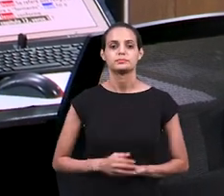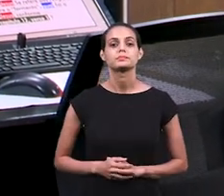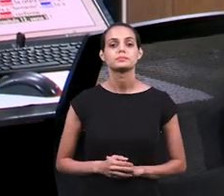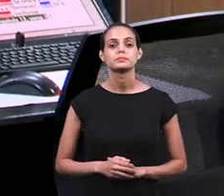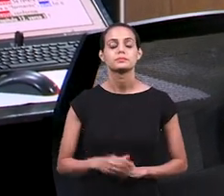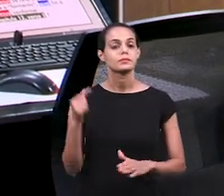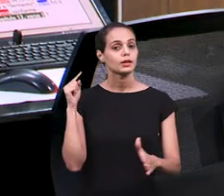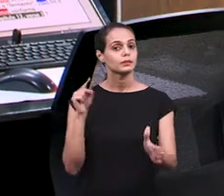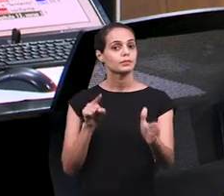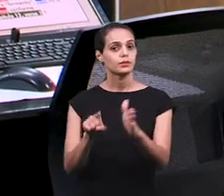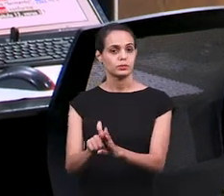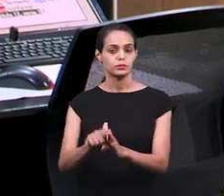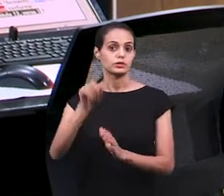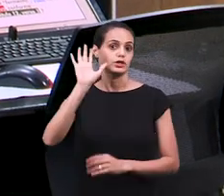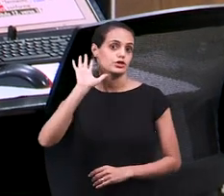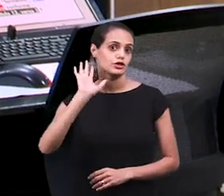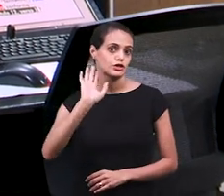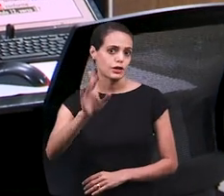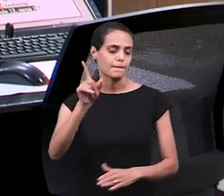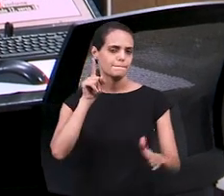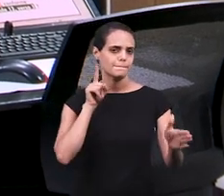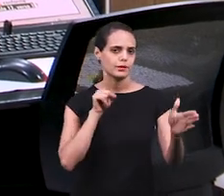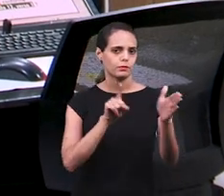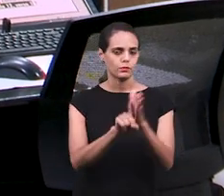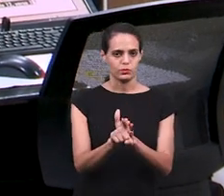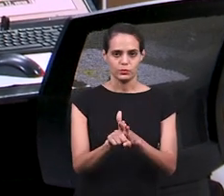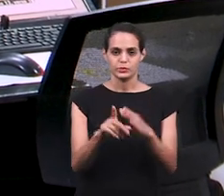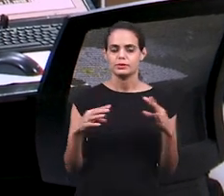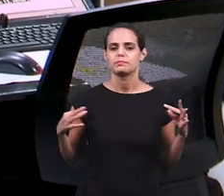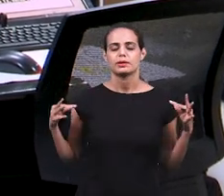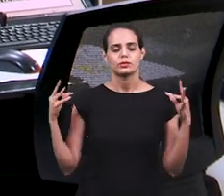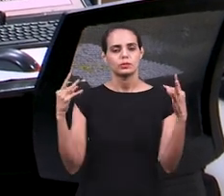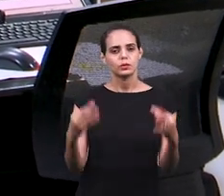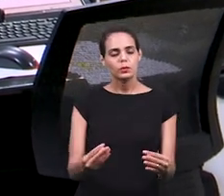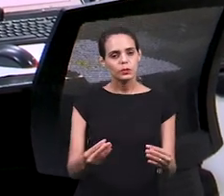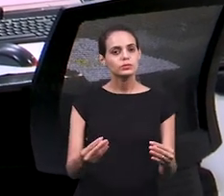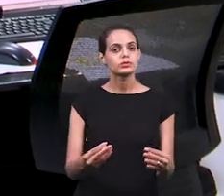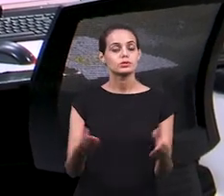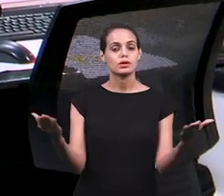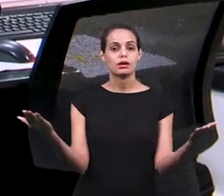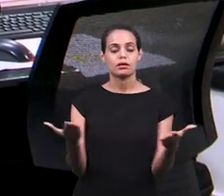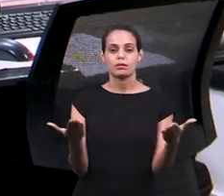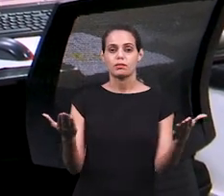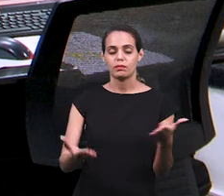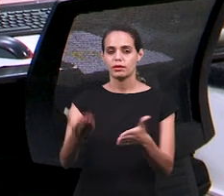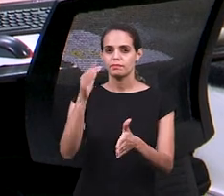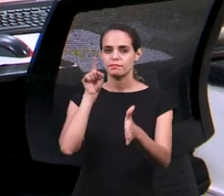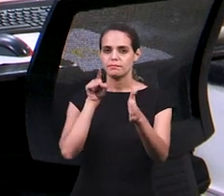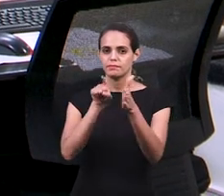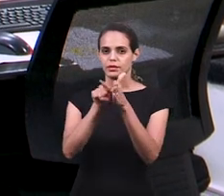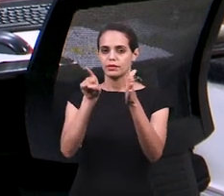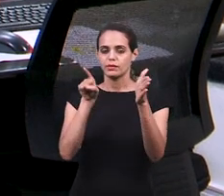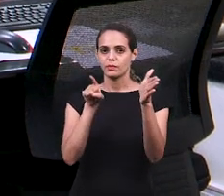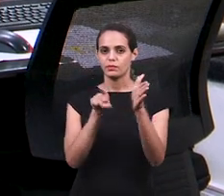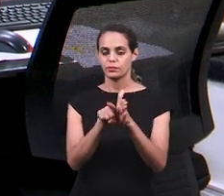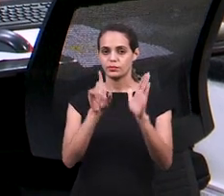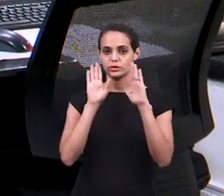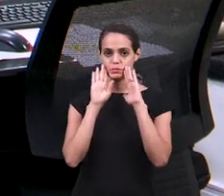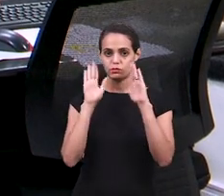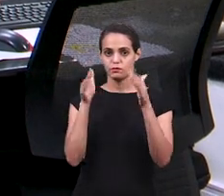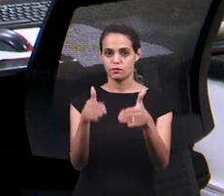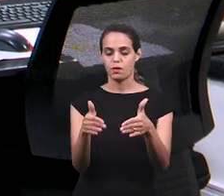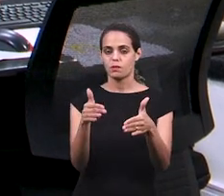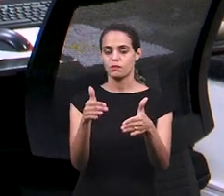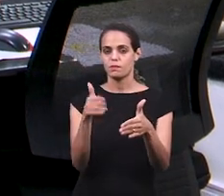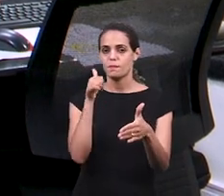perguntas. Nós passamos aqui para os irmãos as perguntas que foram feitas para todos E agora vamos passar às perguntas que foram